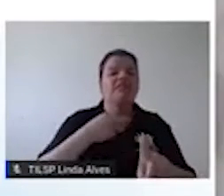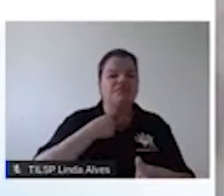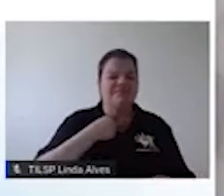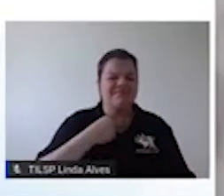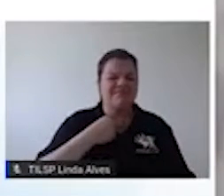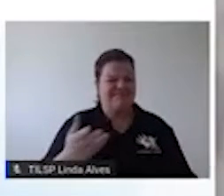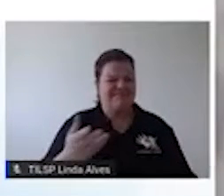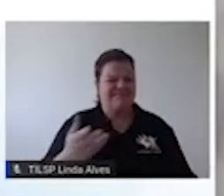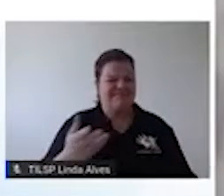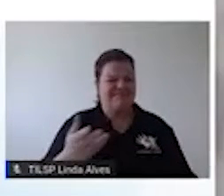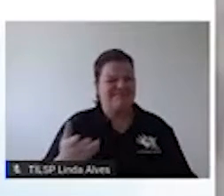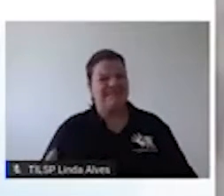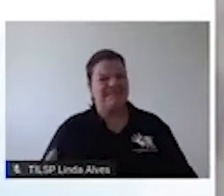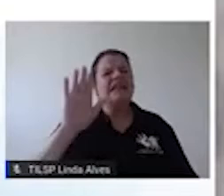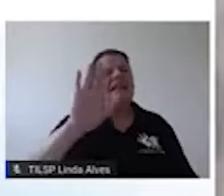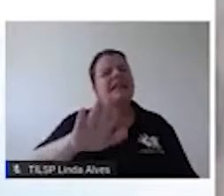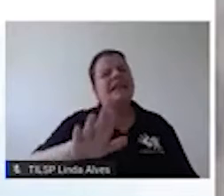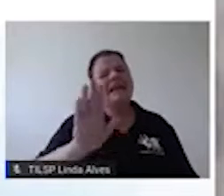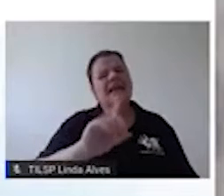poderia contrapor